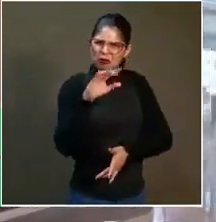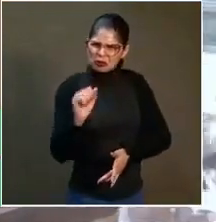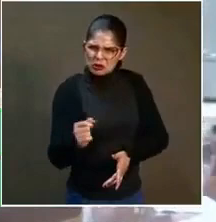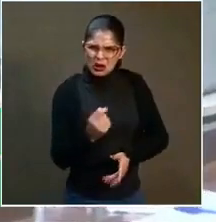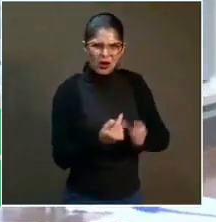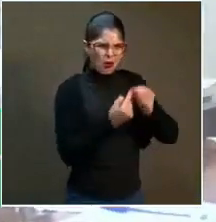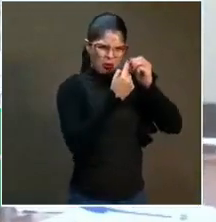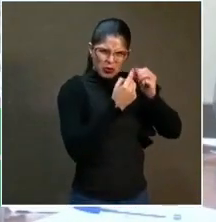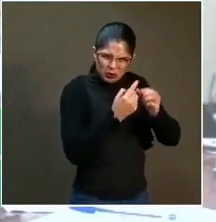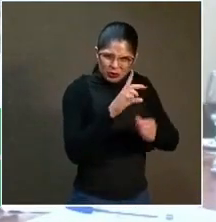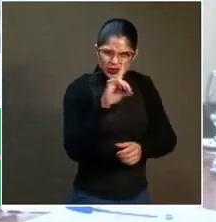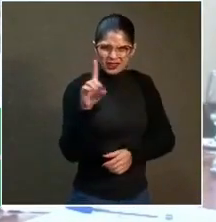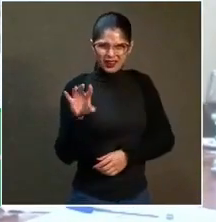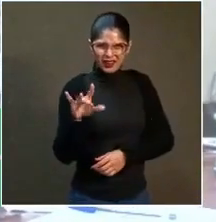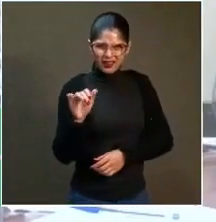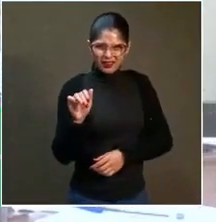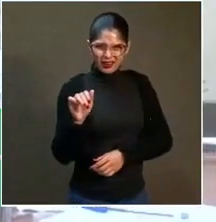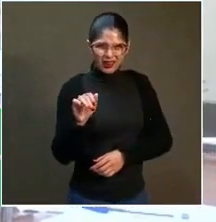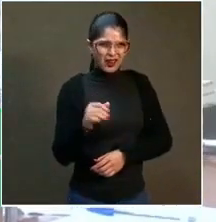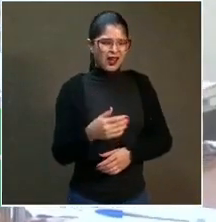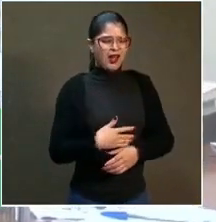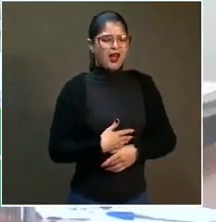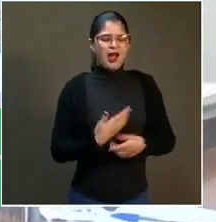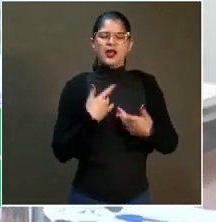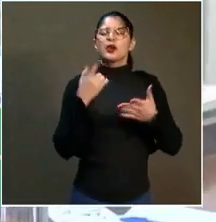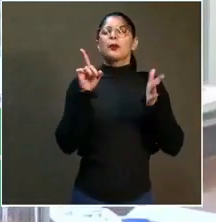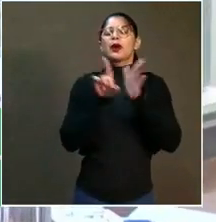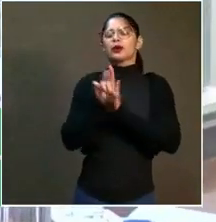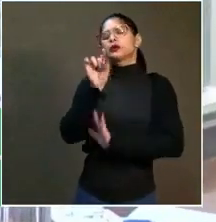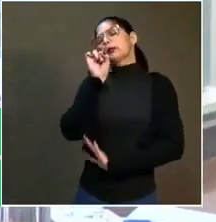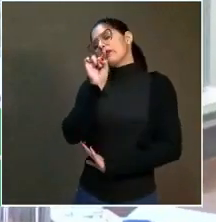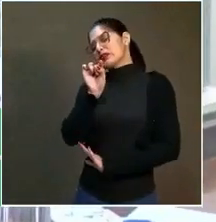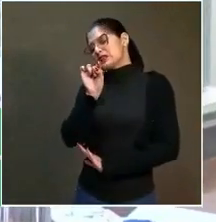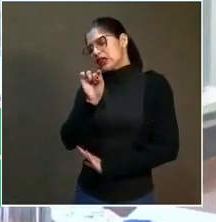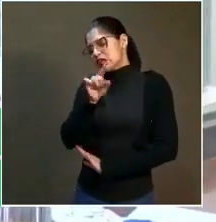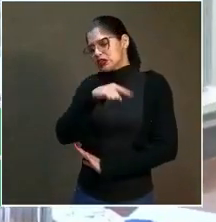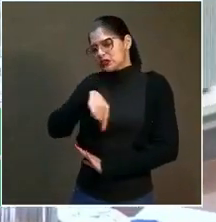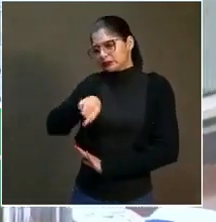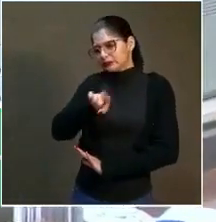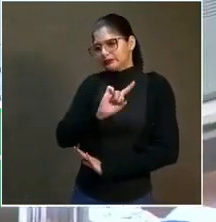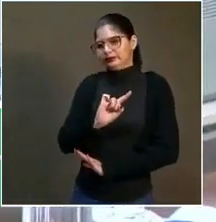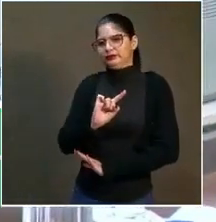dia. Tudo num dia só. E eu pergunto para vocês.